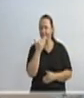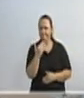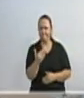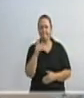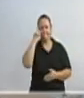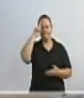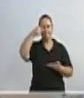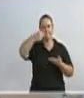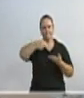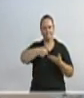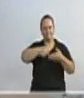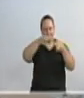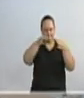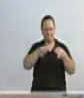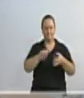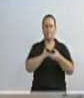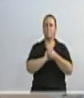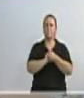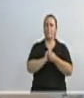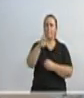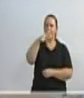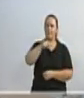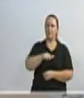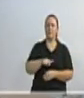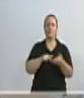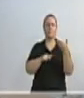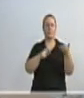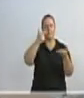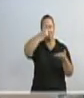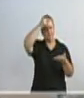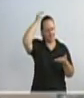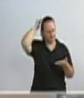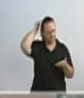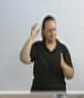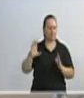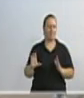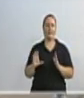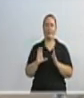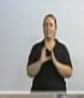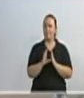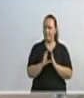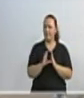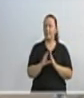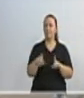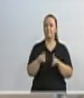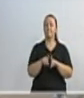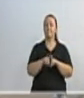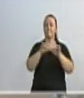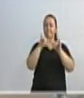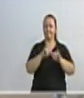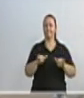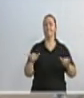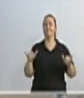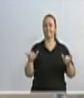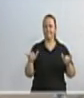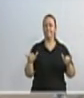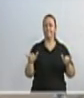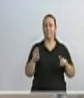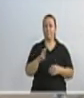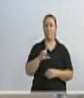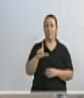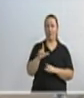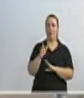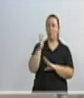tomada. Eu quero parabenizar novamente o vereador Adriano, o vereador Caminha, por essa decisão. E dizer também que Blumenau, nos seus cantos da